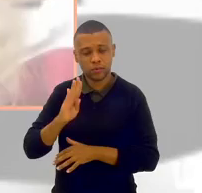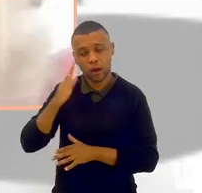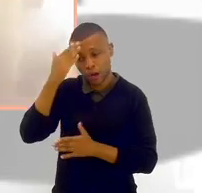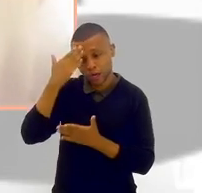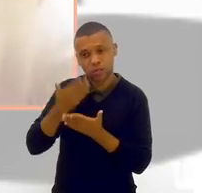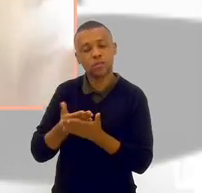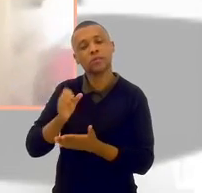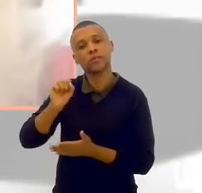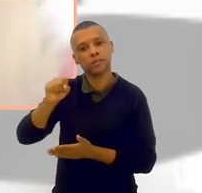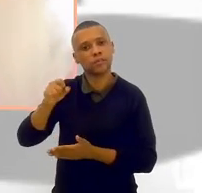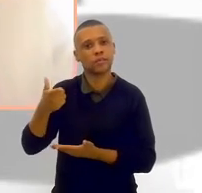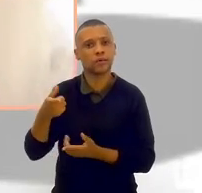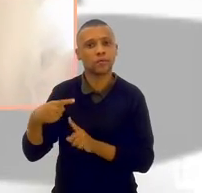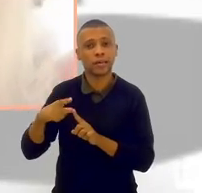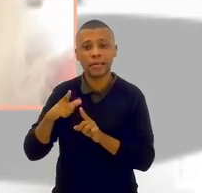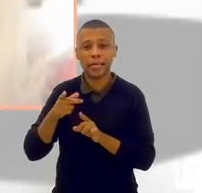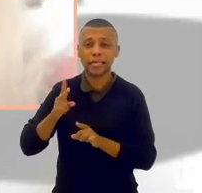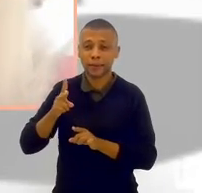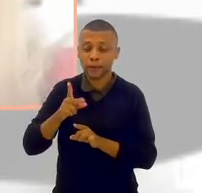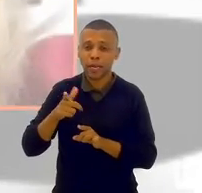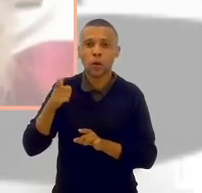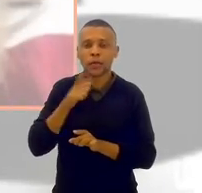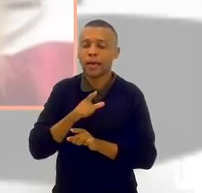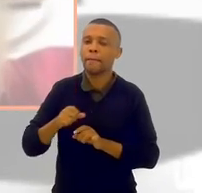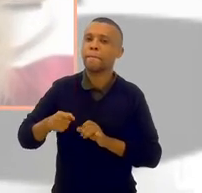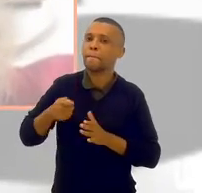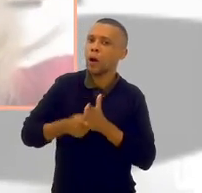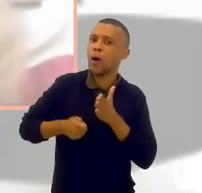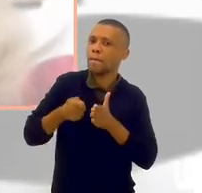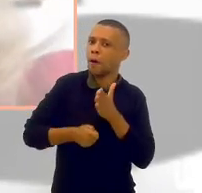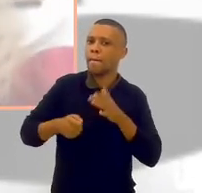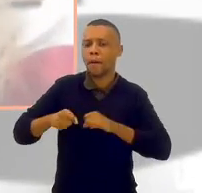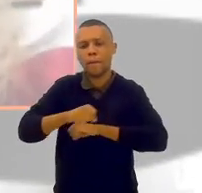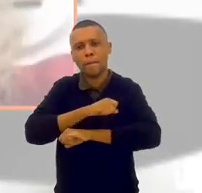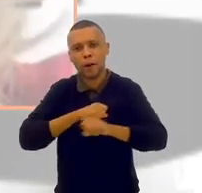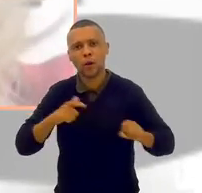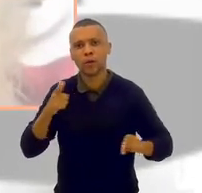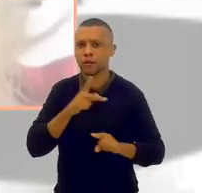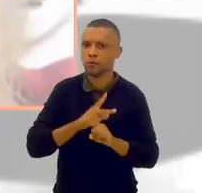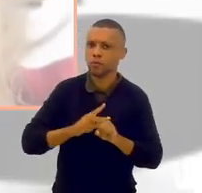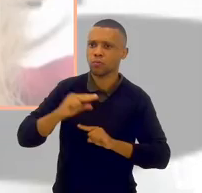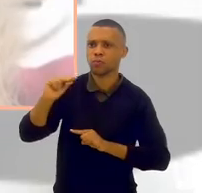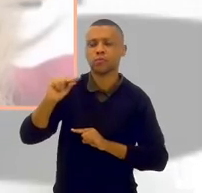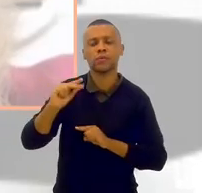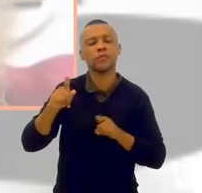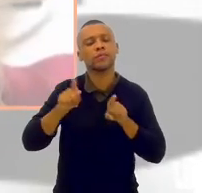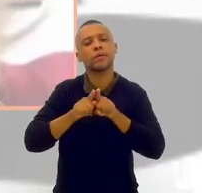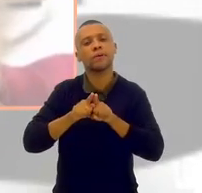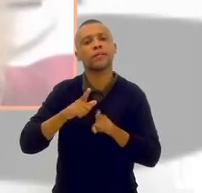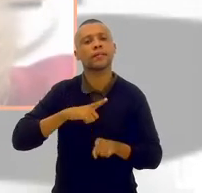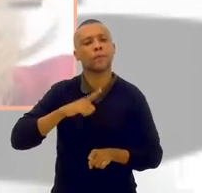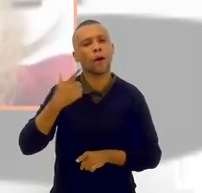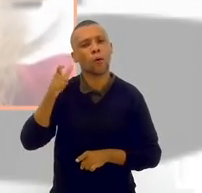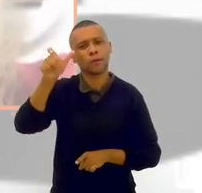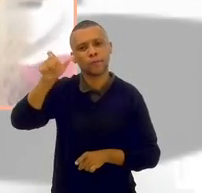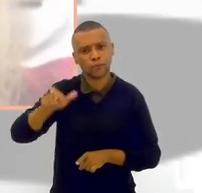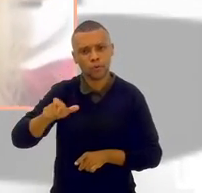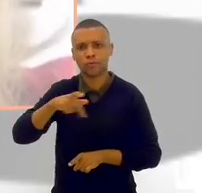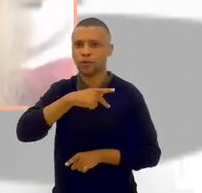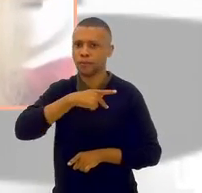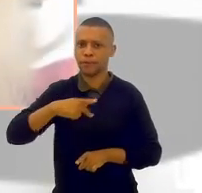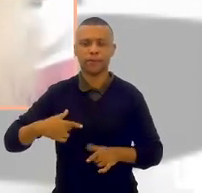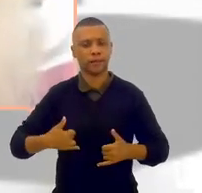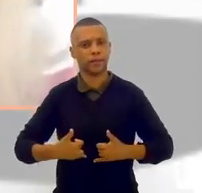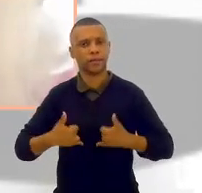sim, porque todo objetivo que se tem e não desiste, uma hora dá certo, né? E o Bruno está ali. Ele era junto, inclusive, outra pessoa que foi